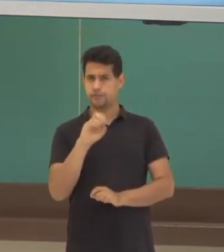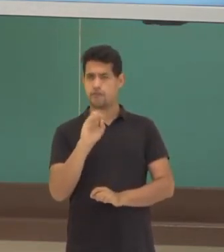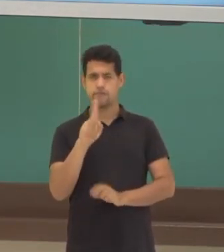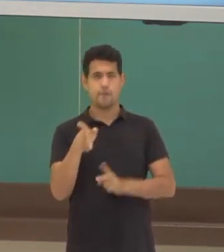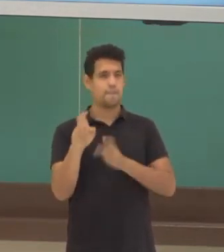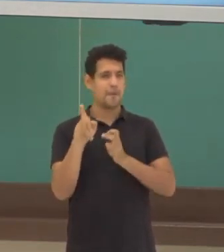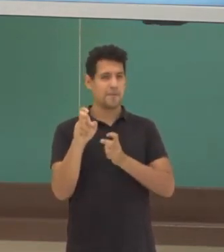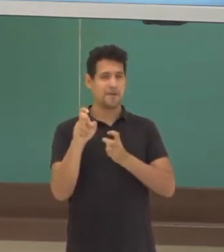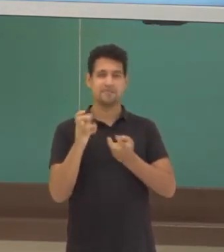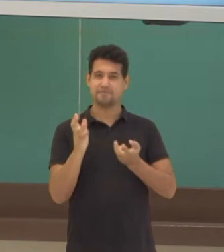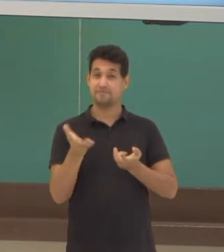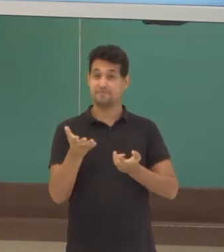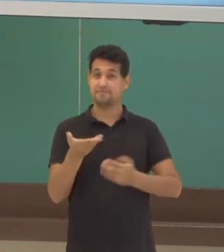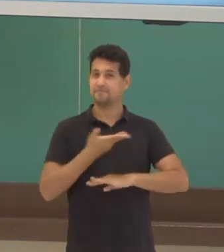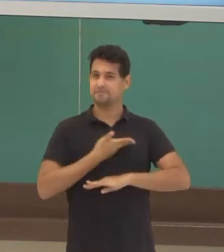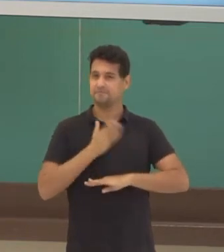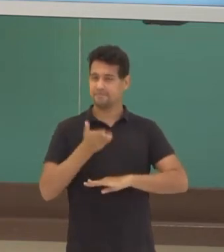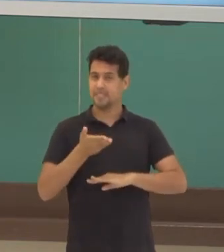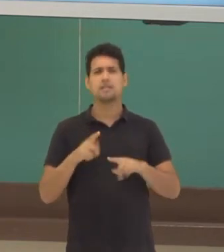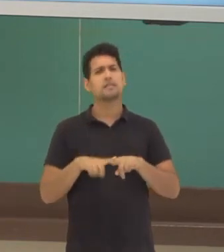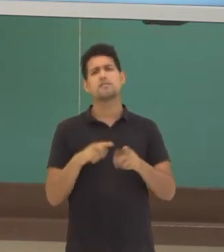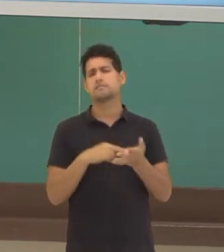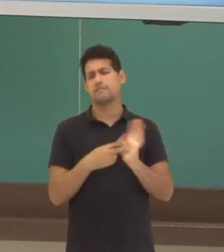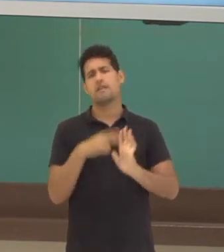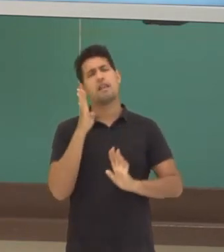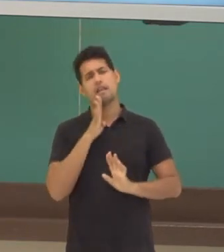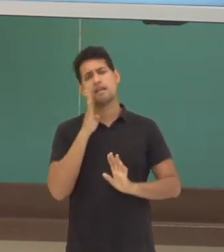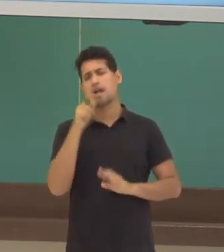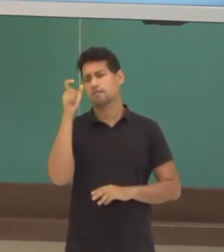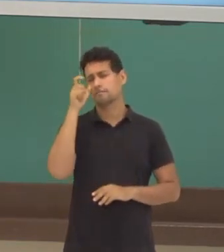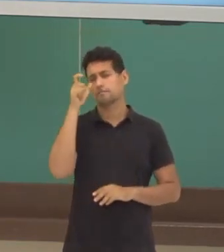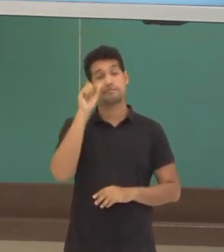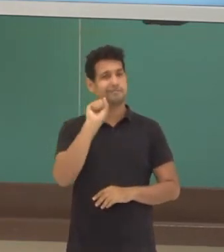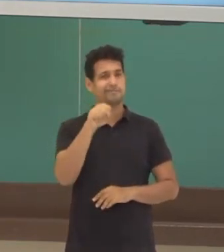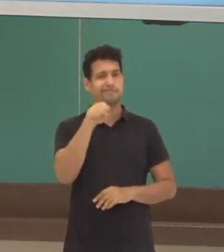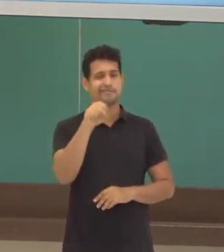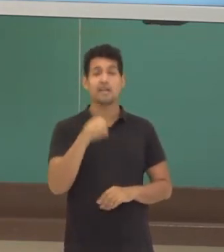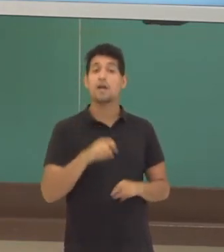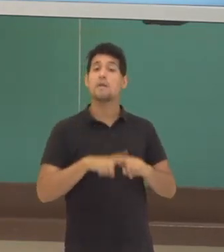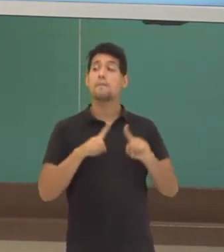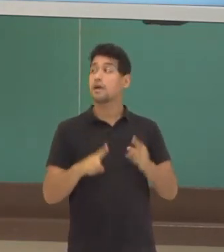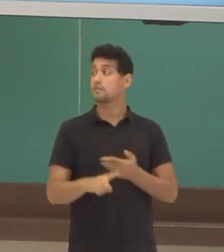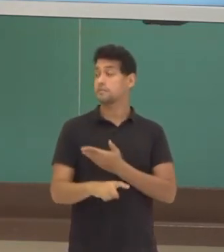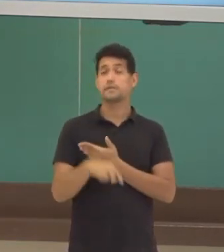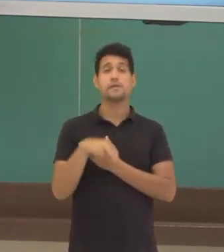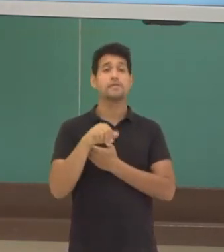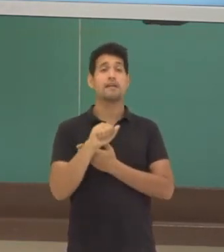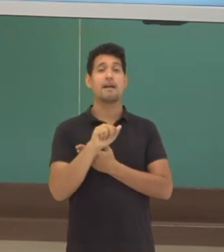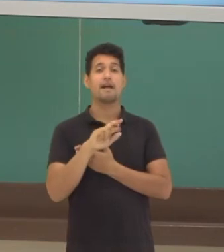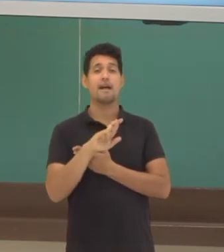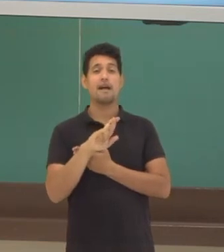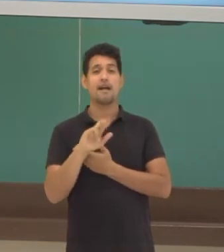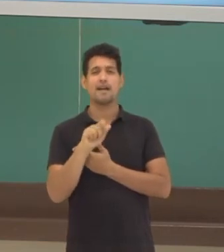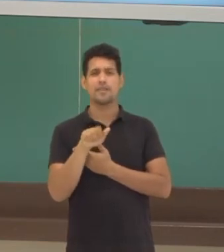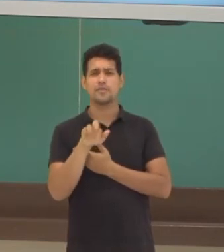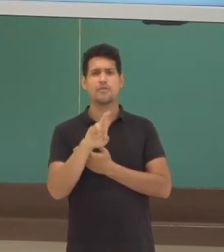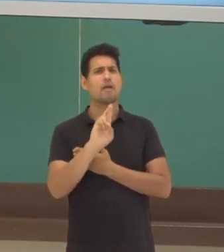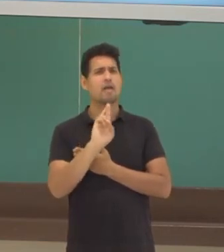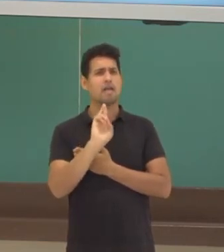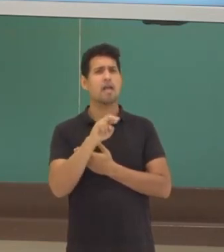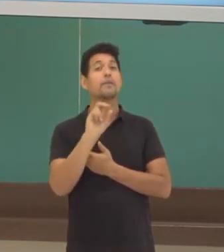que forma o narrador é apresentado dentro do texto? Vamos ver aqui, então. O foco narrativo é a perspectiva,